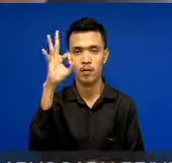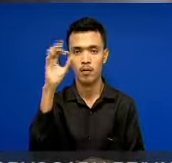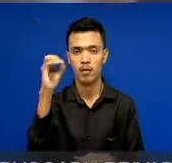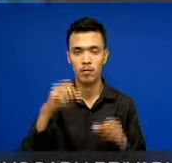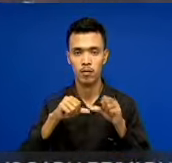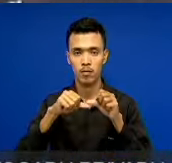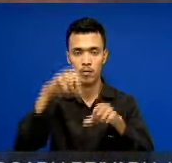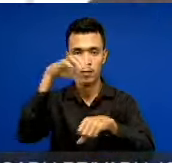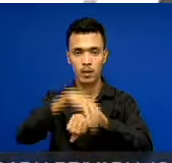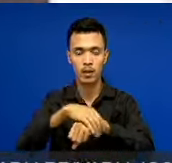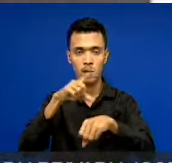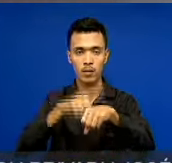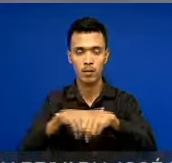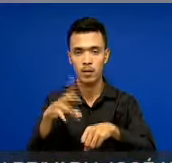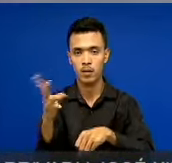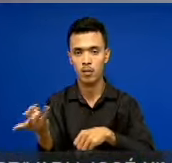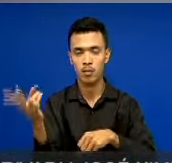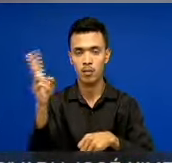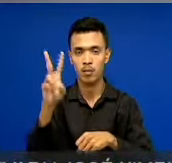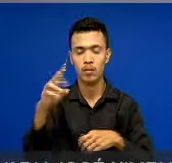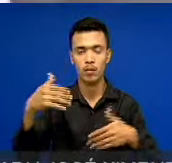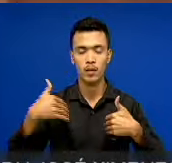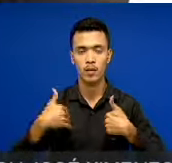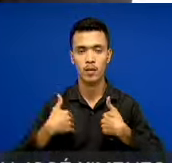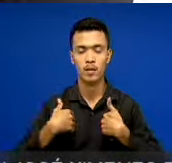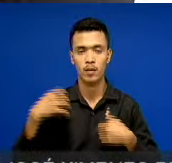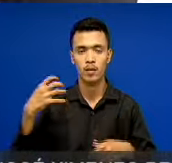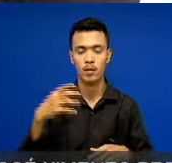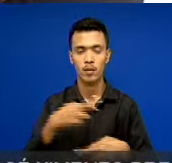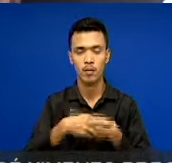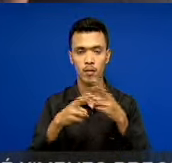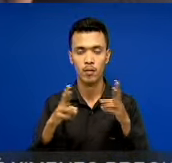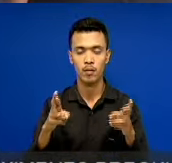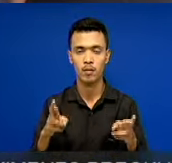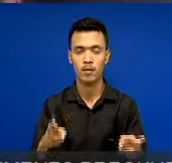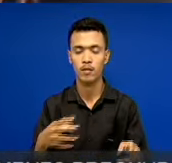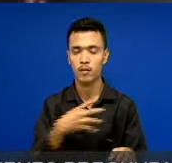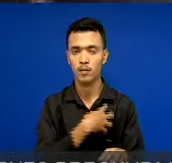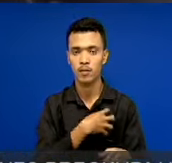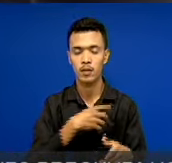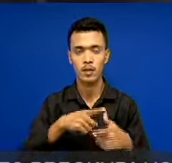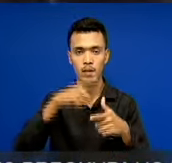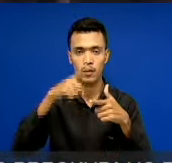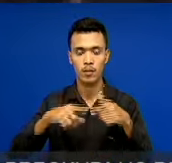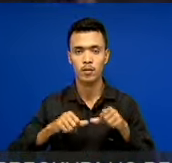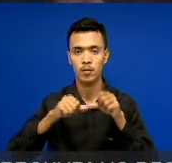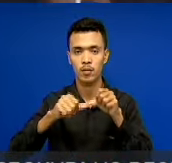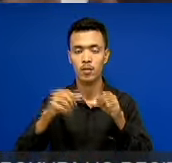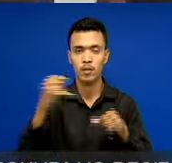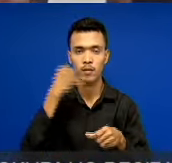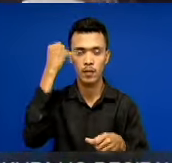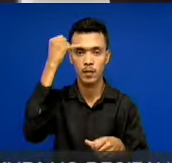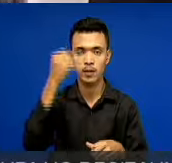durante horas situnulo recém-rua e a sala comando PNTL município dele, moloca apresenta para julgamento e a tribunal recurso.